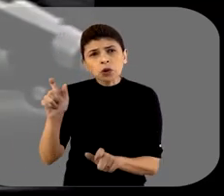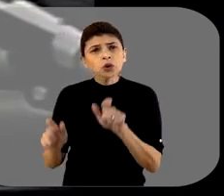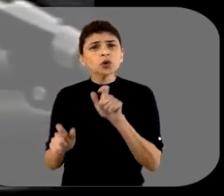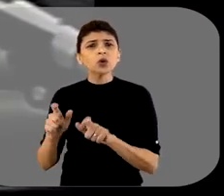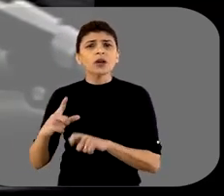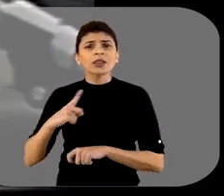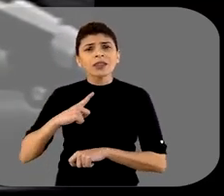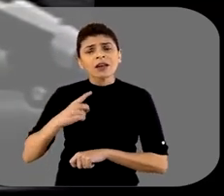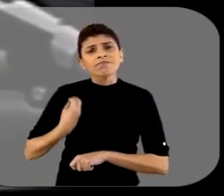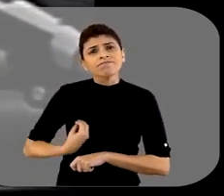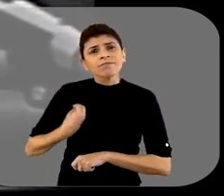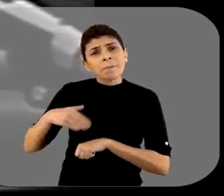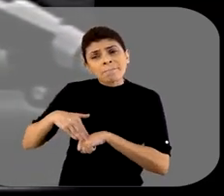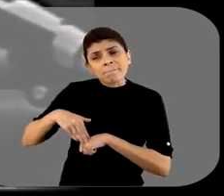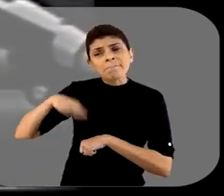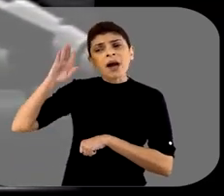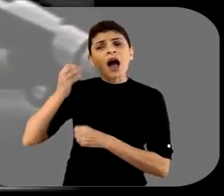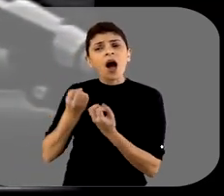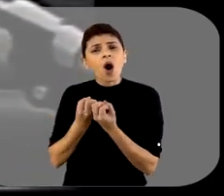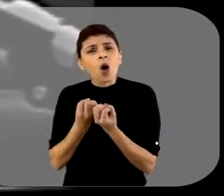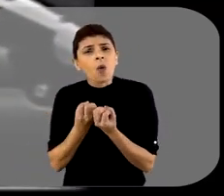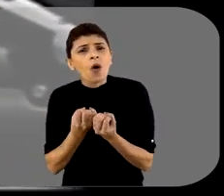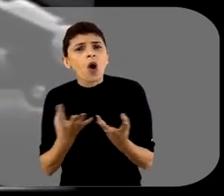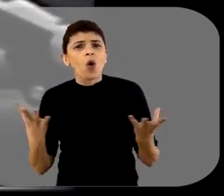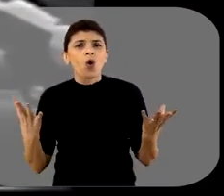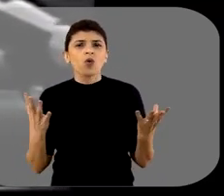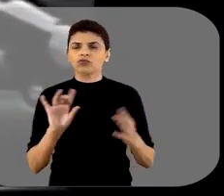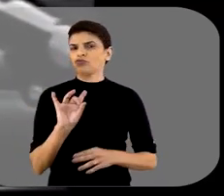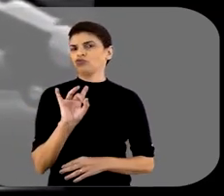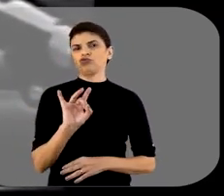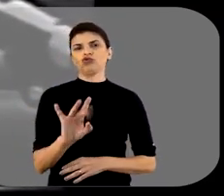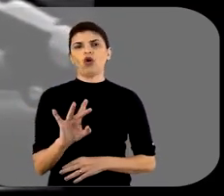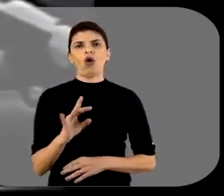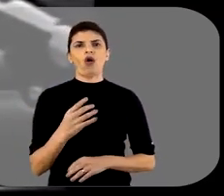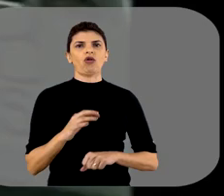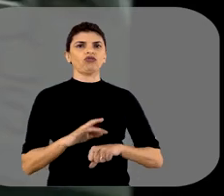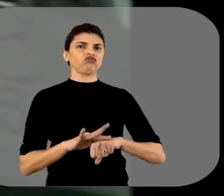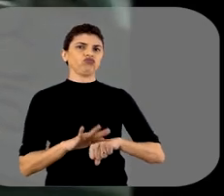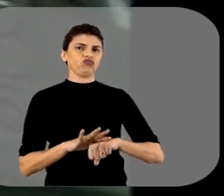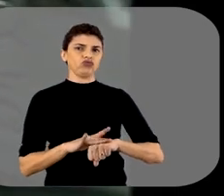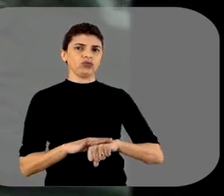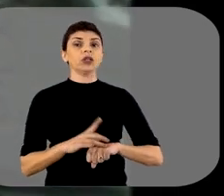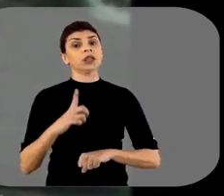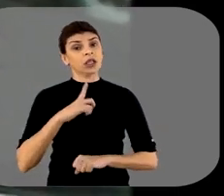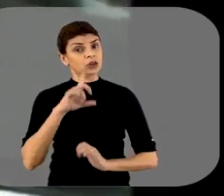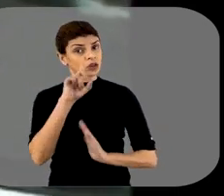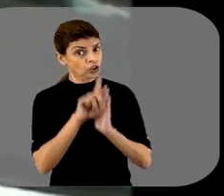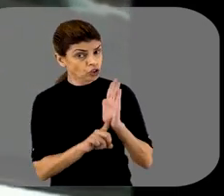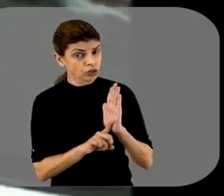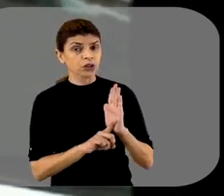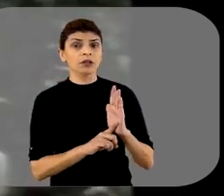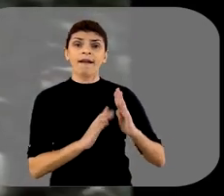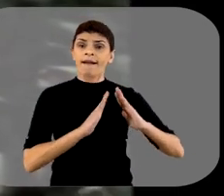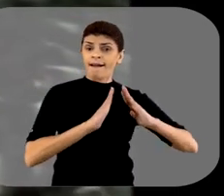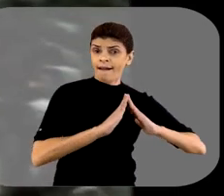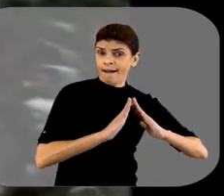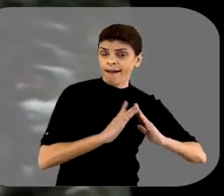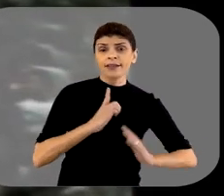têm mais alguma coisa do que simplesmente não estar doente. Que têm o direito à